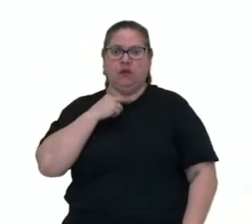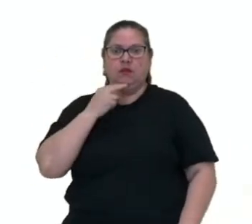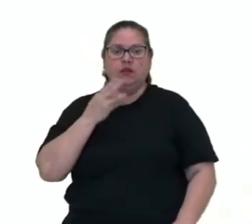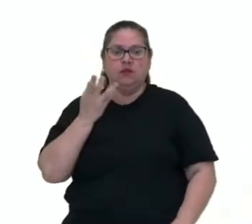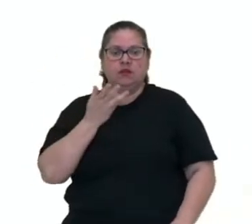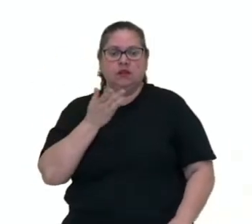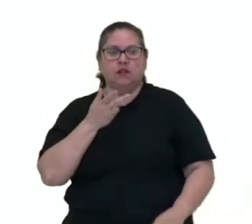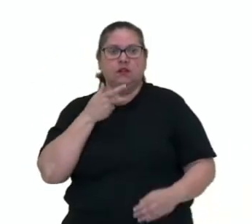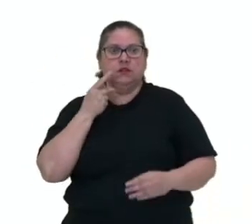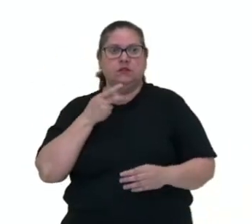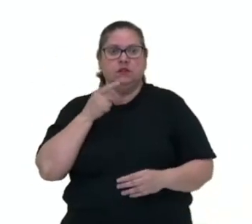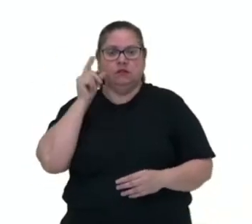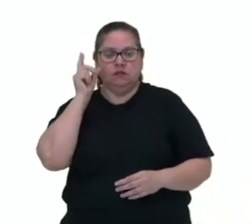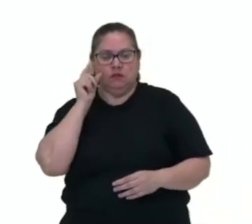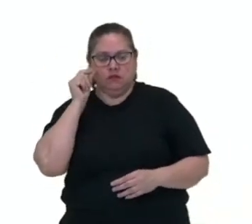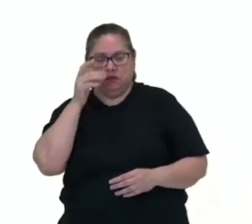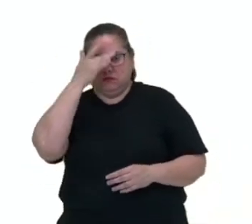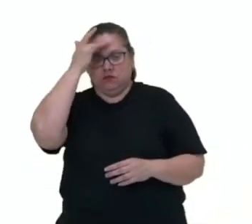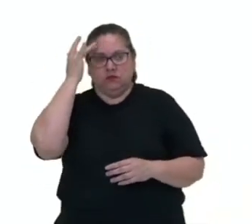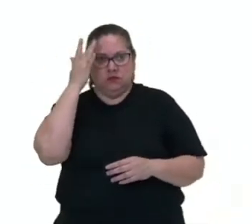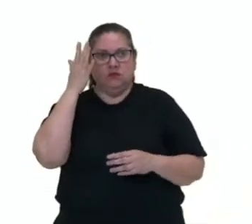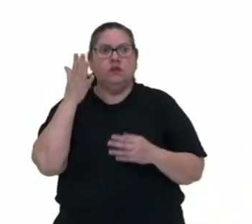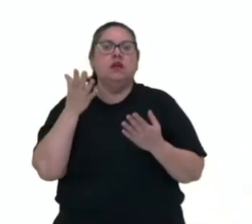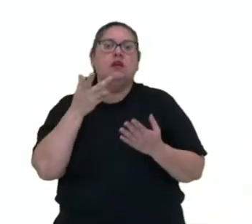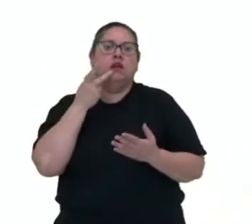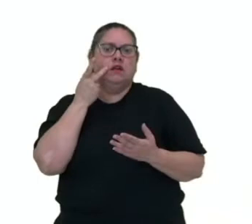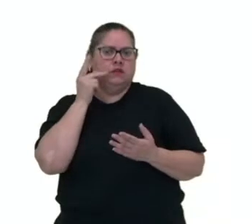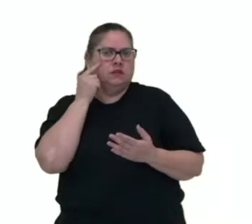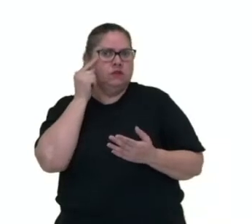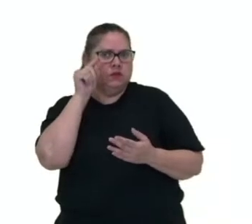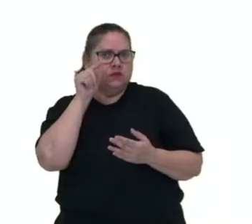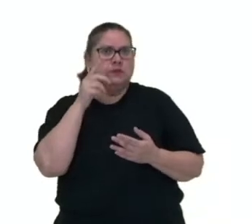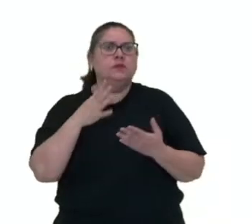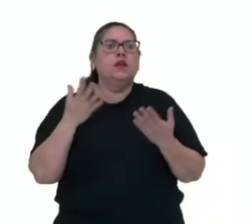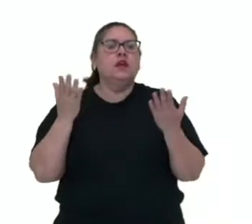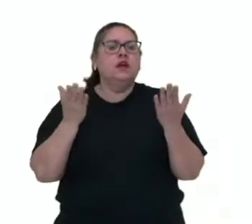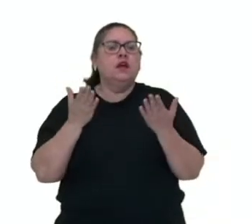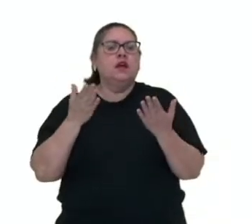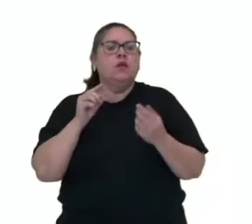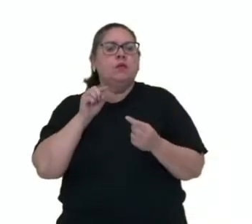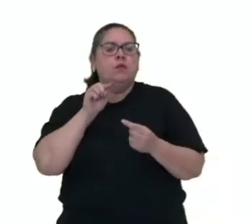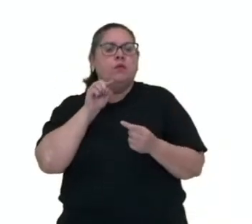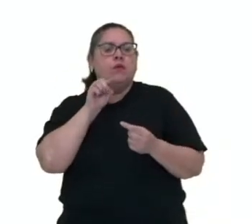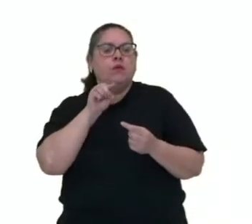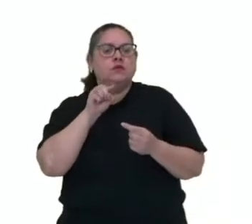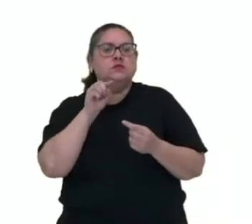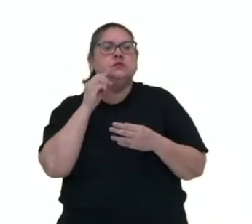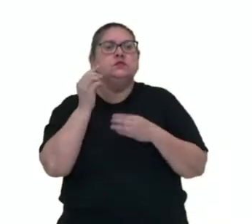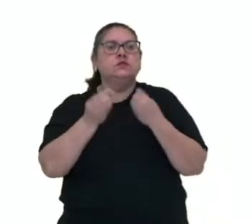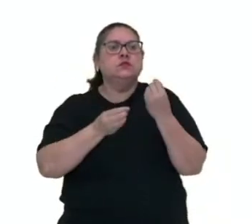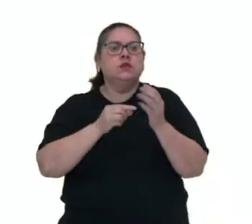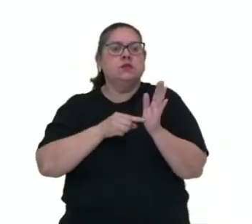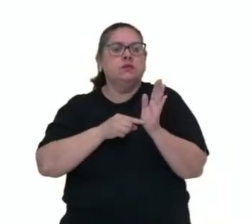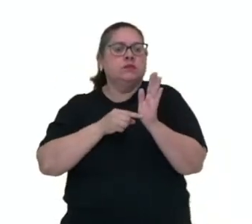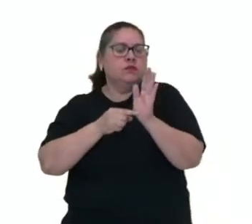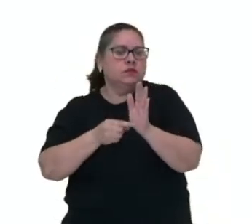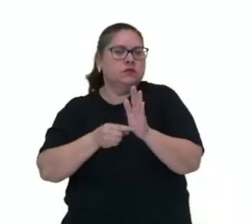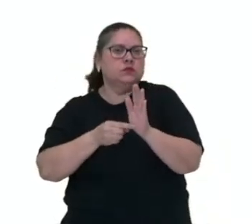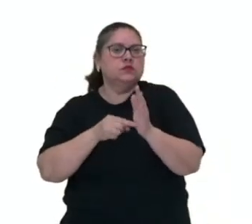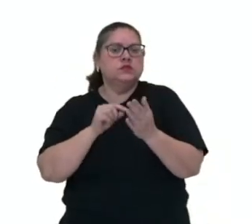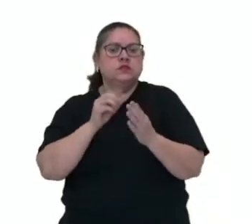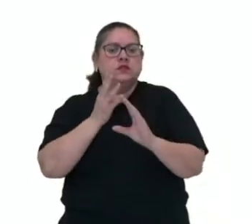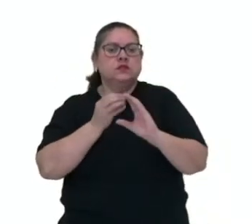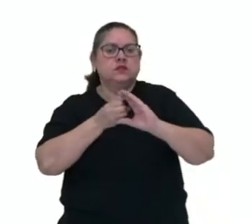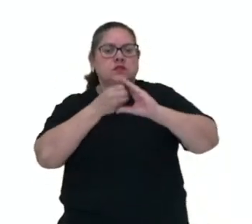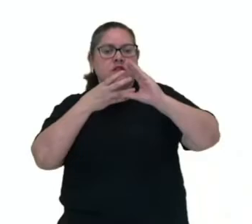velocidade da fala, provoca sono nas pessoas. Acabamos de ver essa ideia, né? E aponte a alternativa que apresente a característica